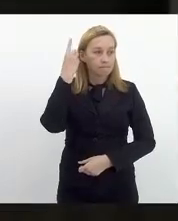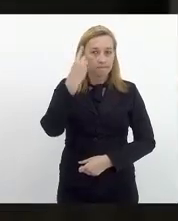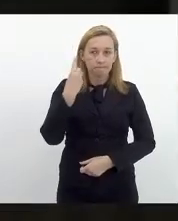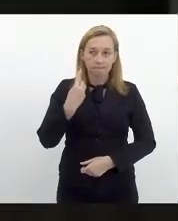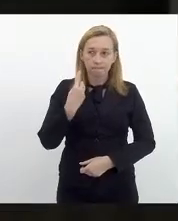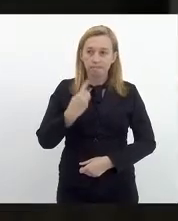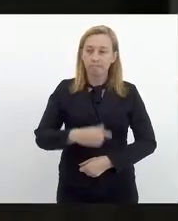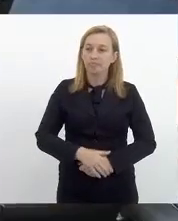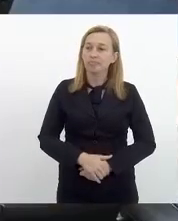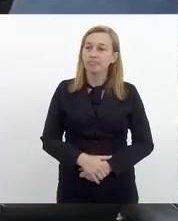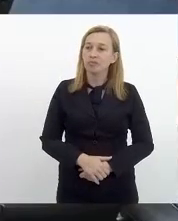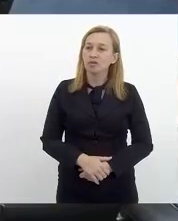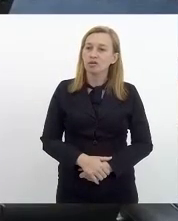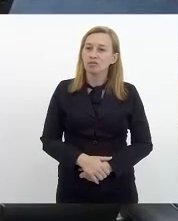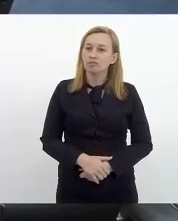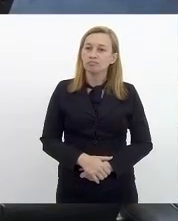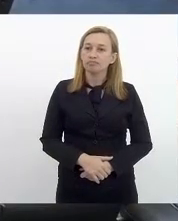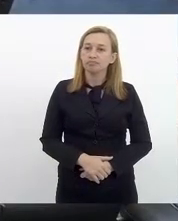Monteiro